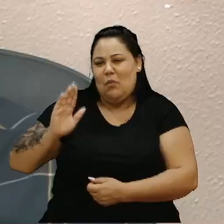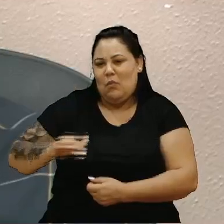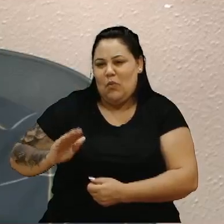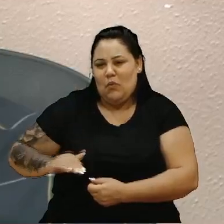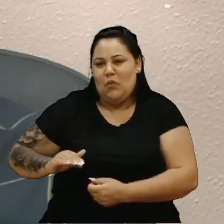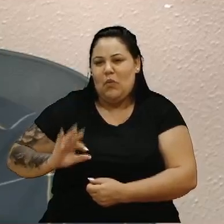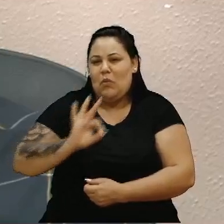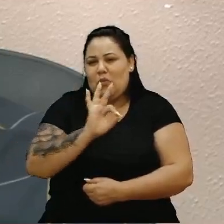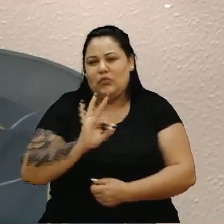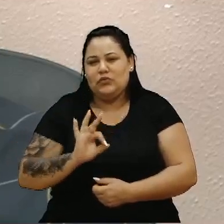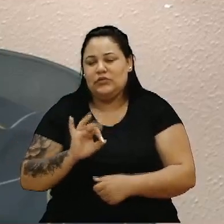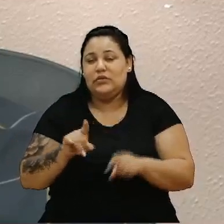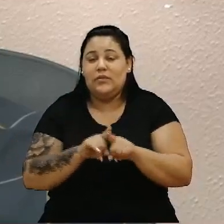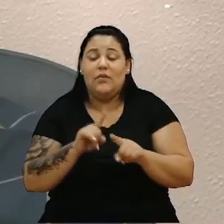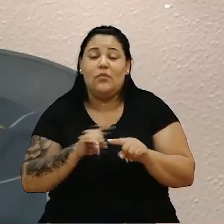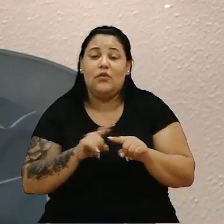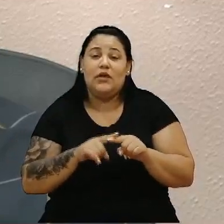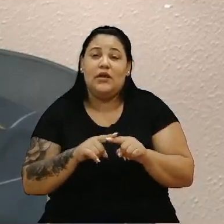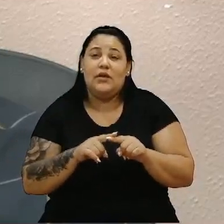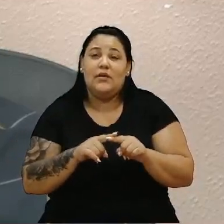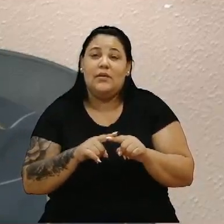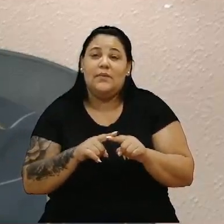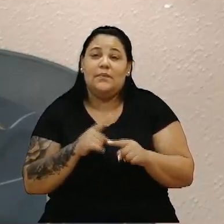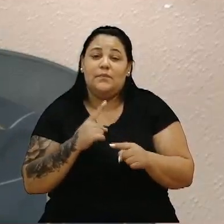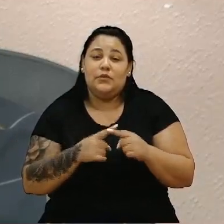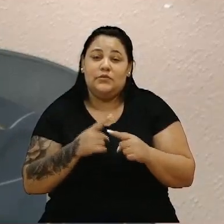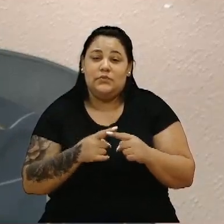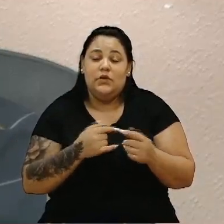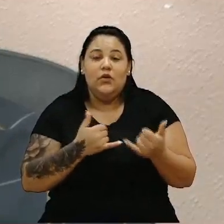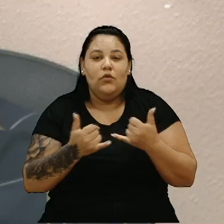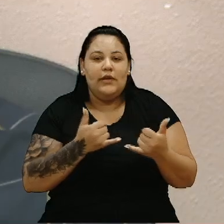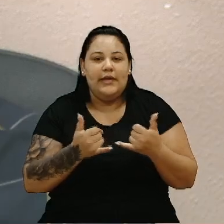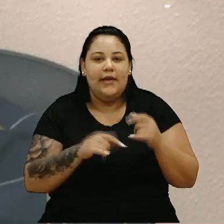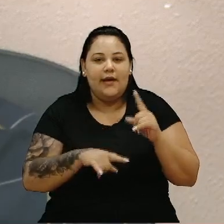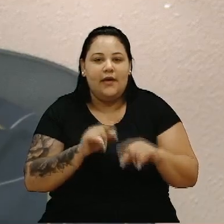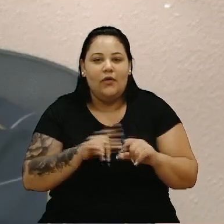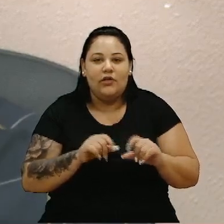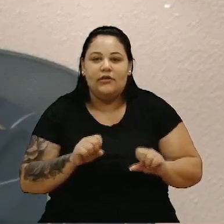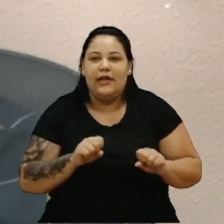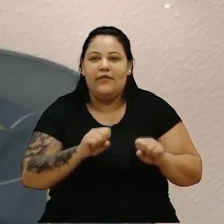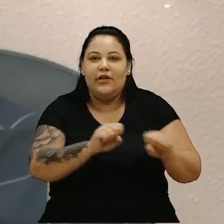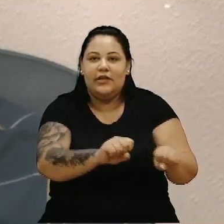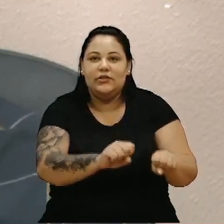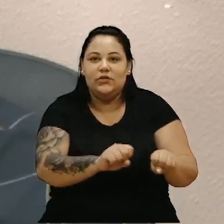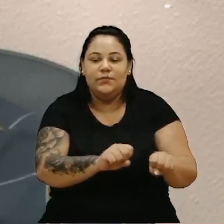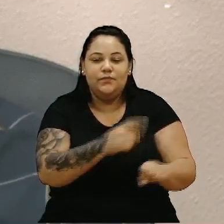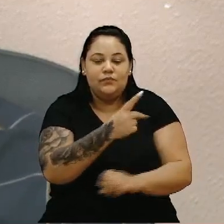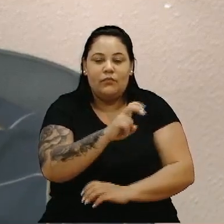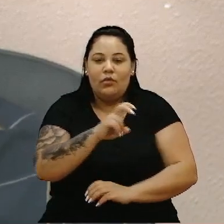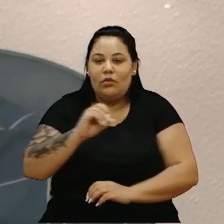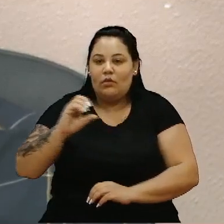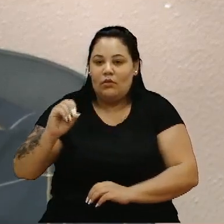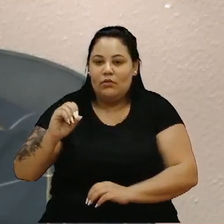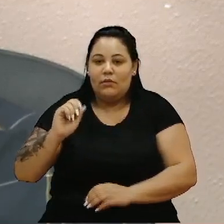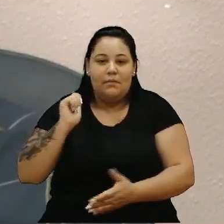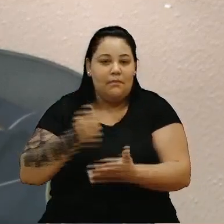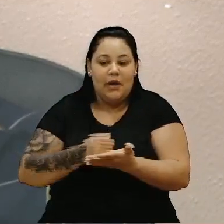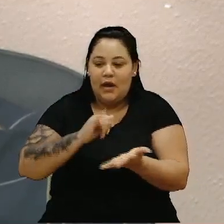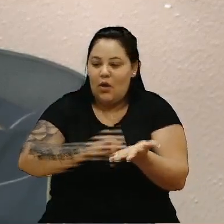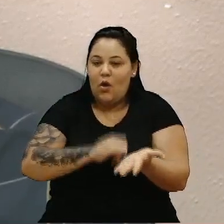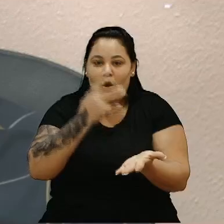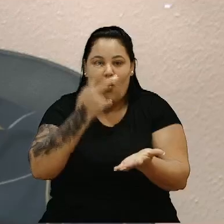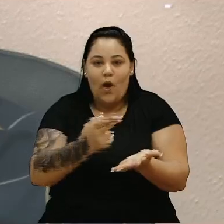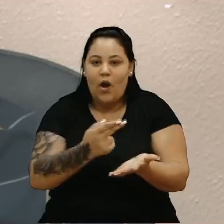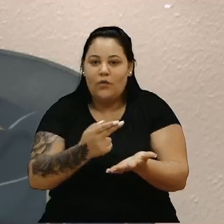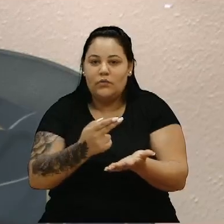proporcional, né, porque a gente vai no mercado, quem recebe um salário de 1.500 paga o mesmo imposto que quem recebe 1 milhão. Né? Isso